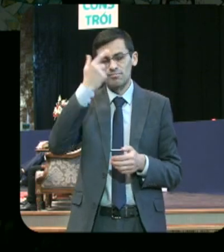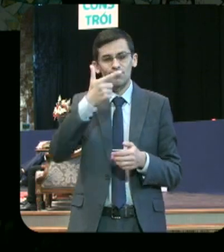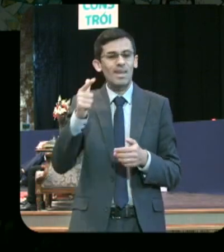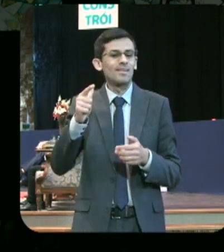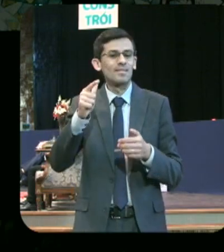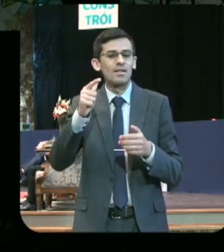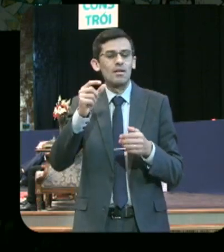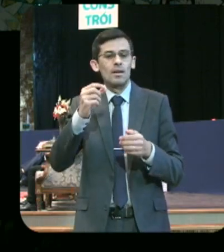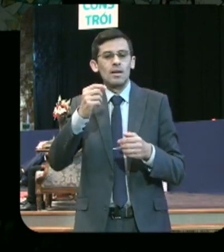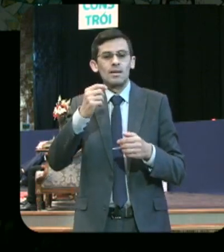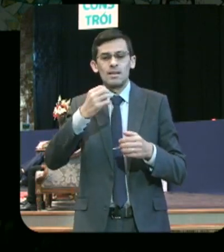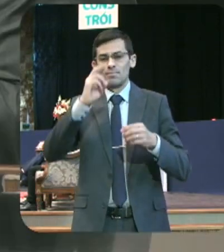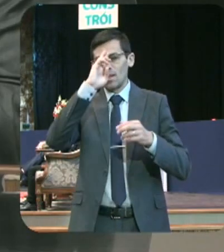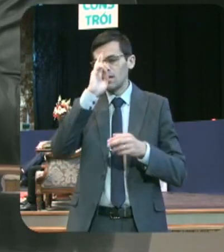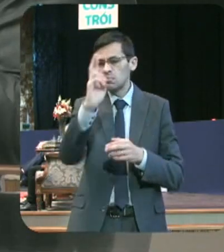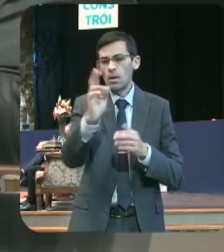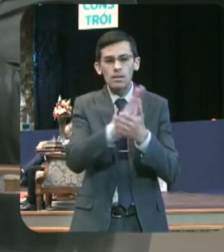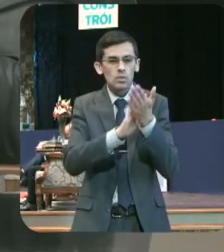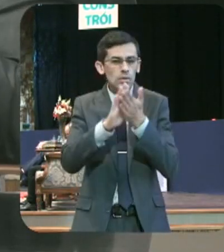caráter. É uma